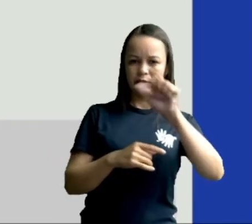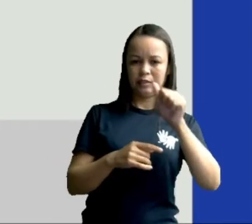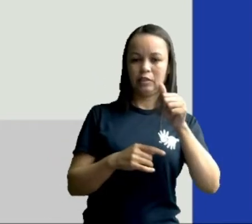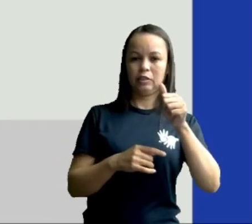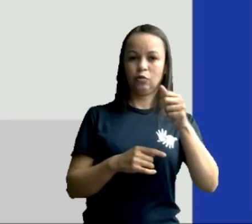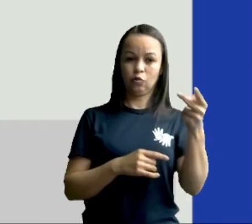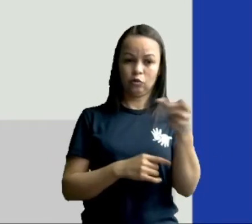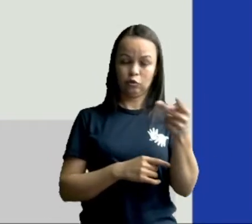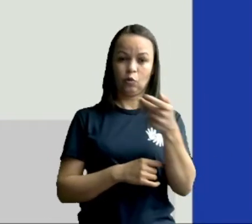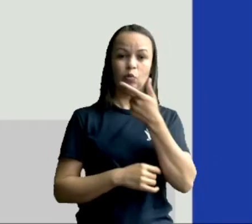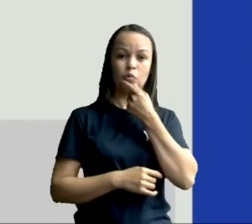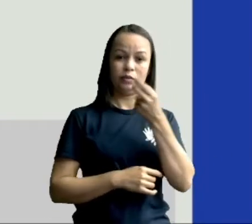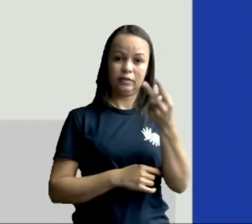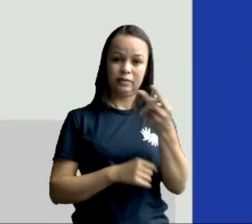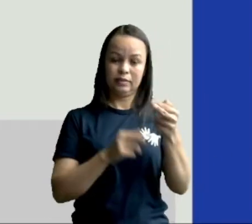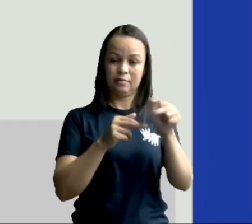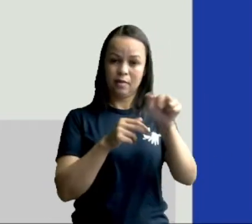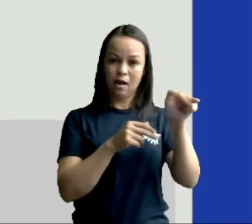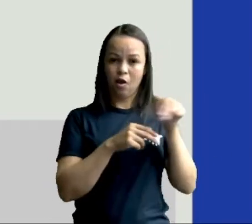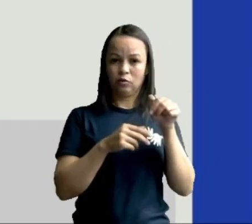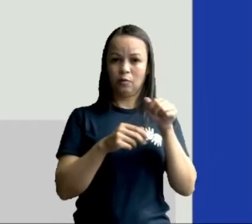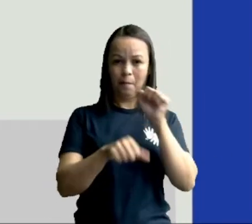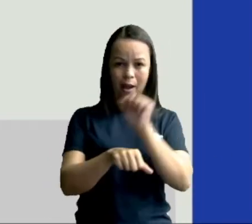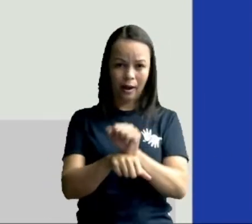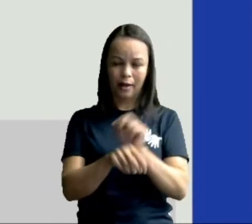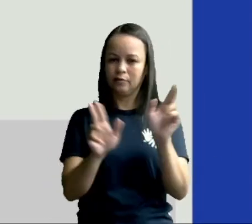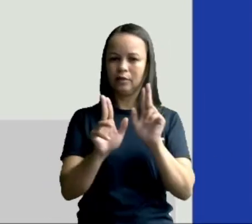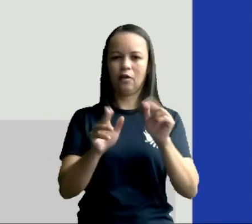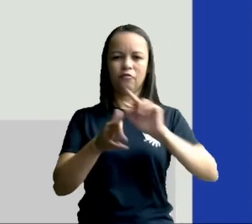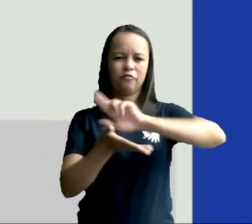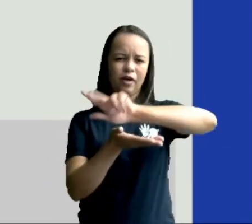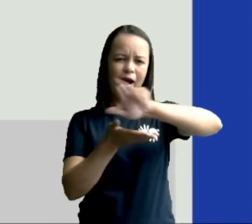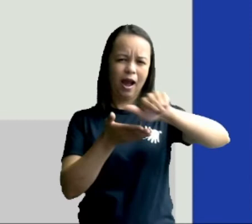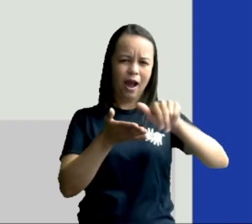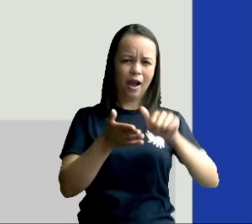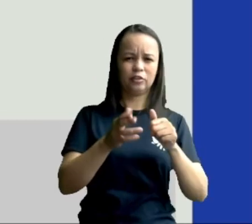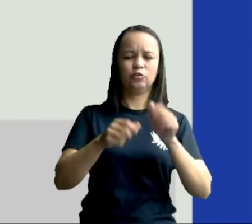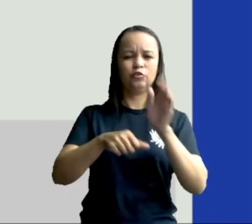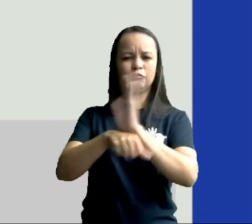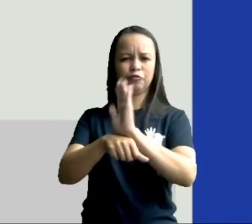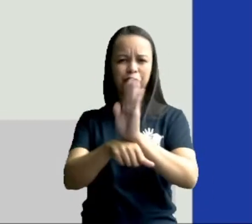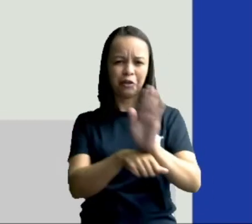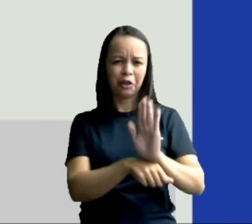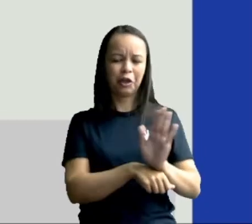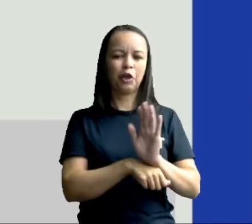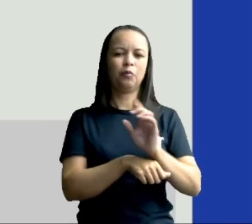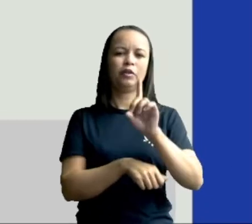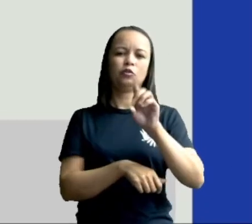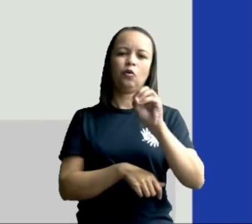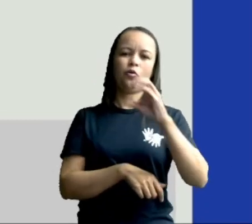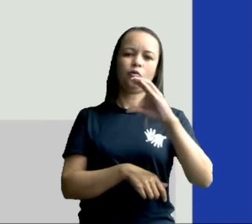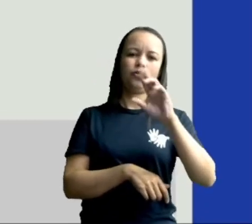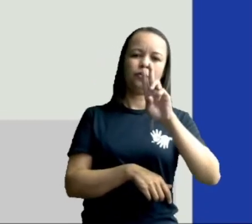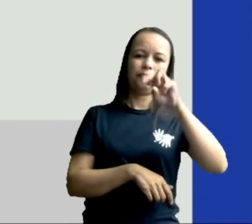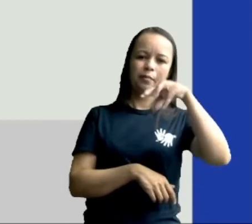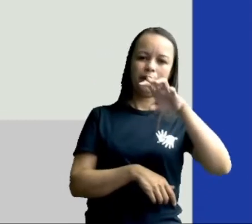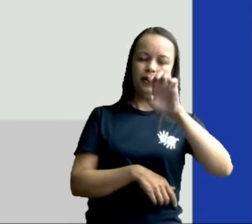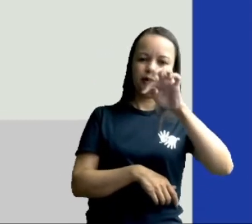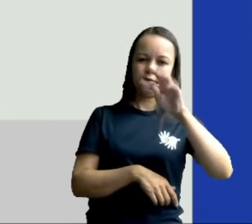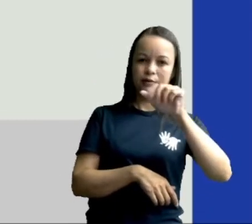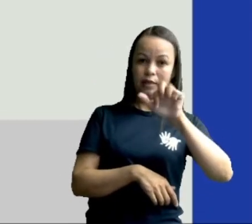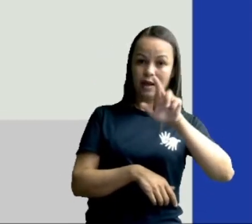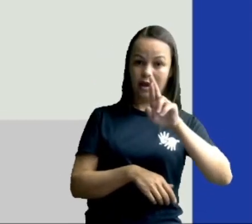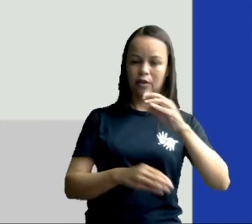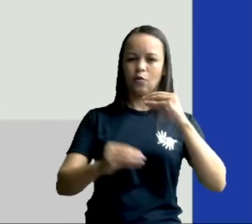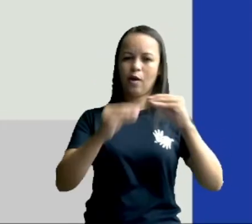não pararam mais e foram fazendo vários e vários outros filmes, documentários, fez a primeira novela também, enfim,